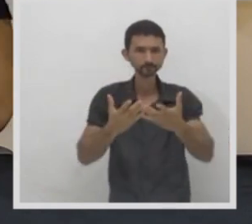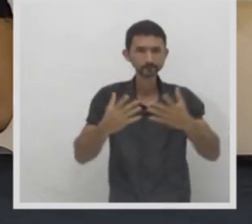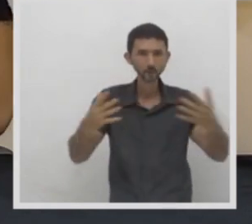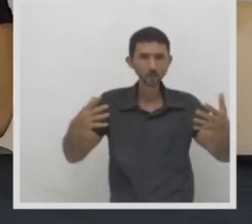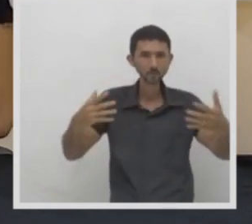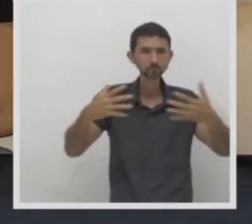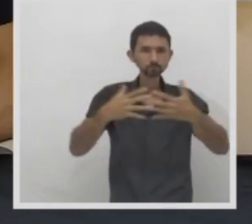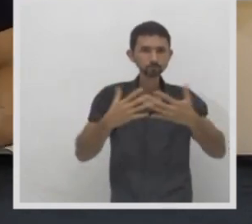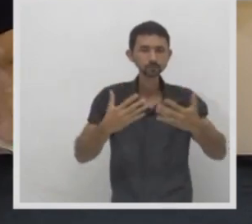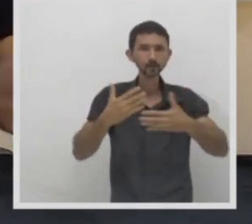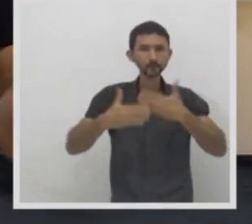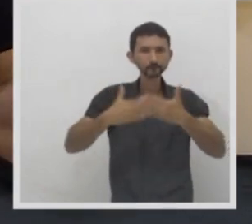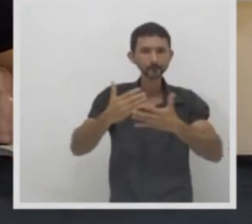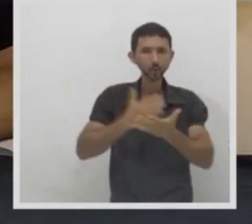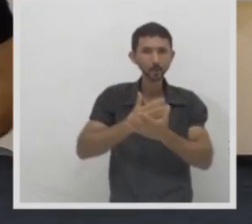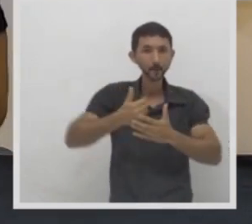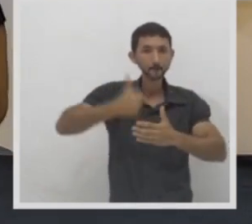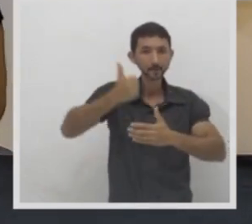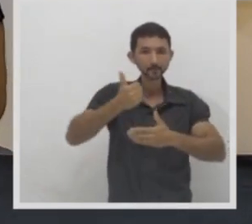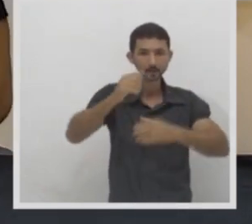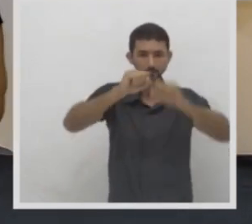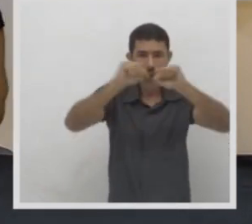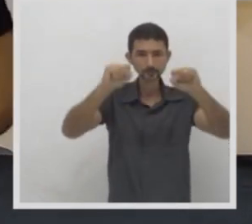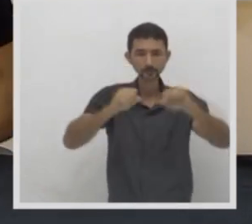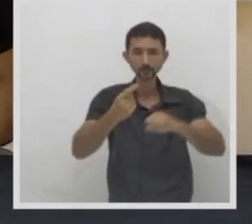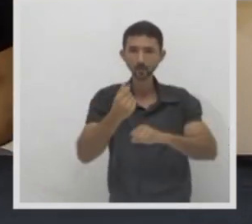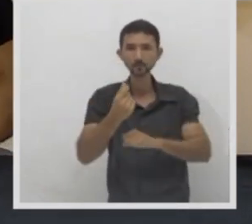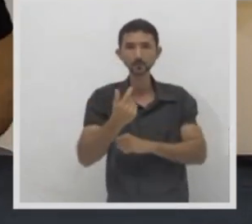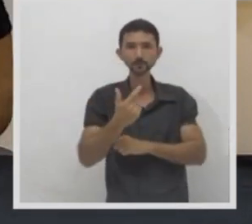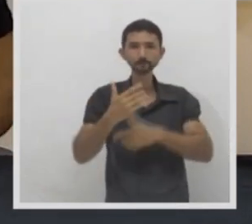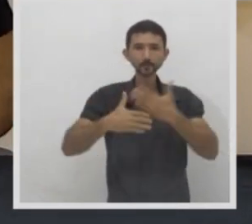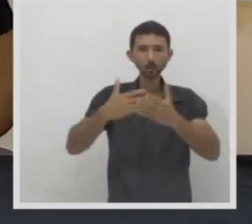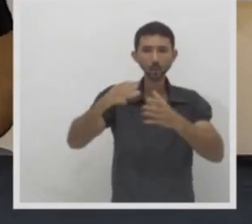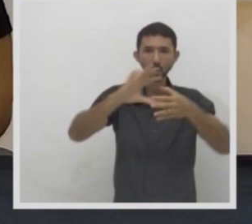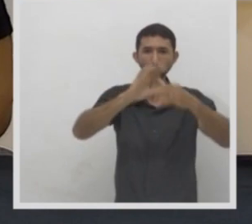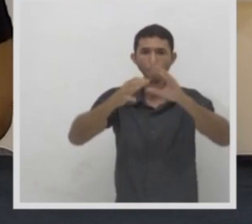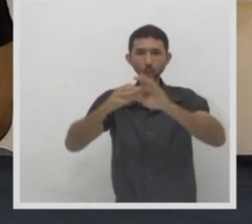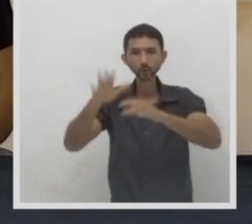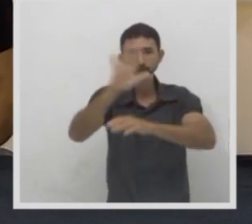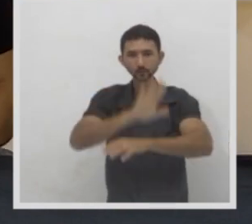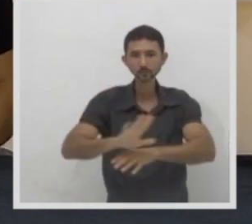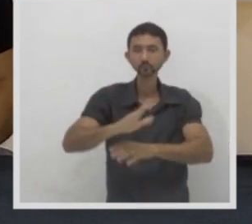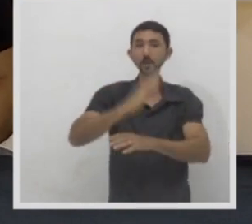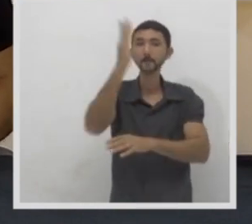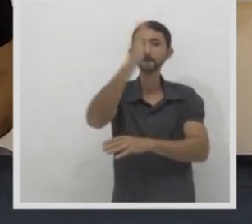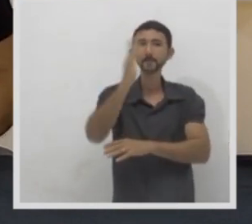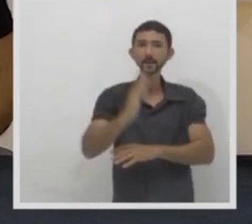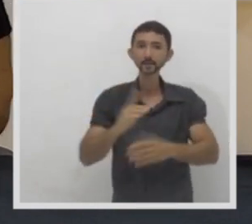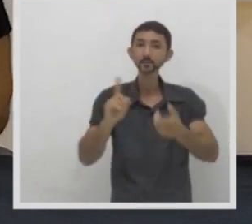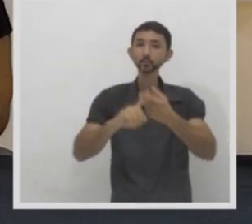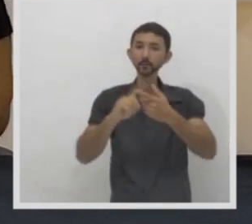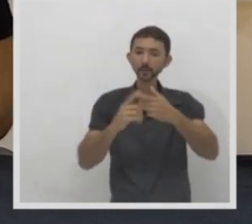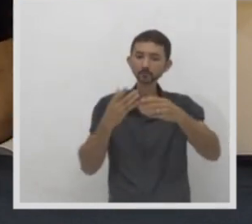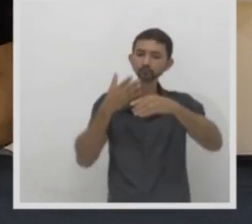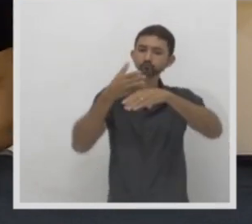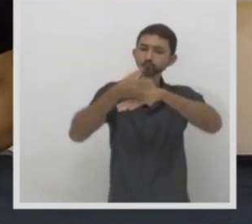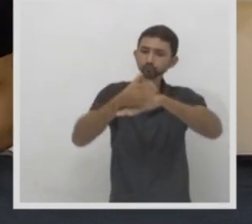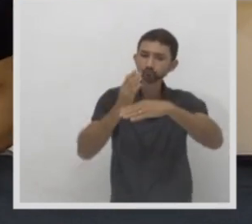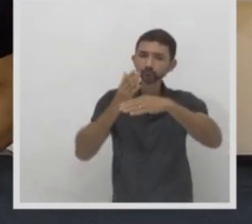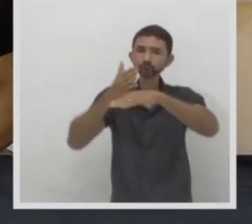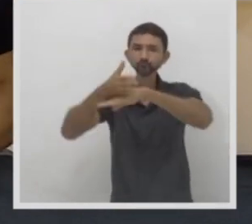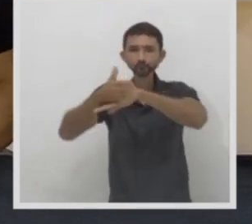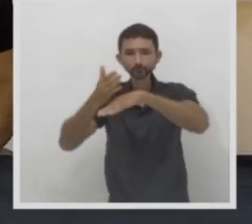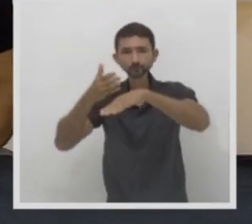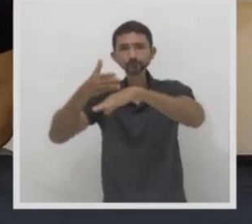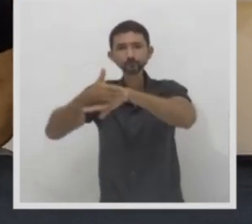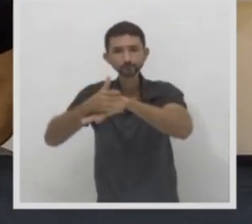consolidando-se a partir dessa primeira fase do capitalismo. E é nesse contexto que o Brasil vai se inserindo. Né? Ele vai se